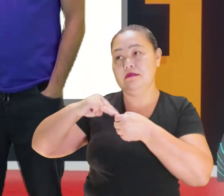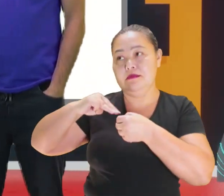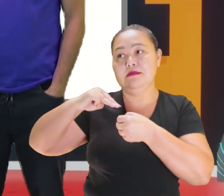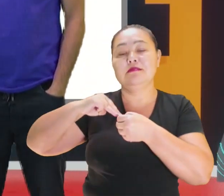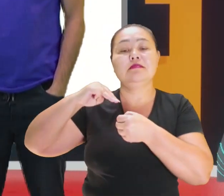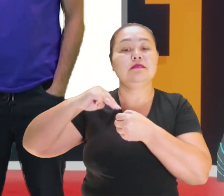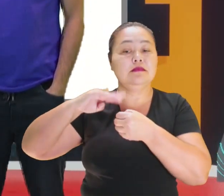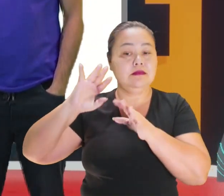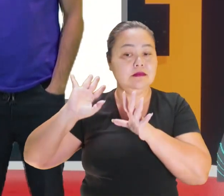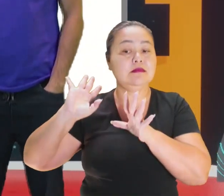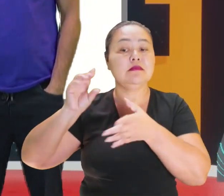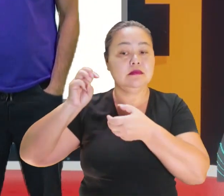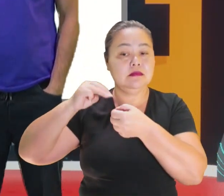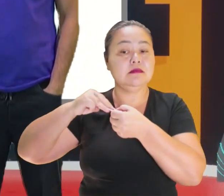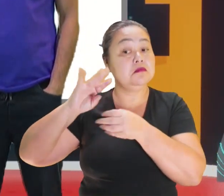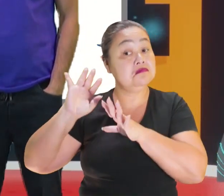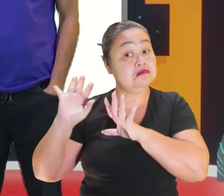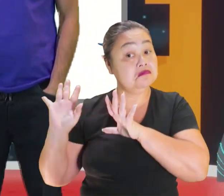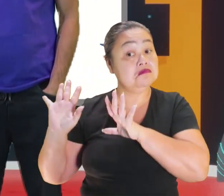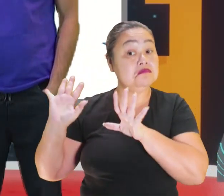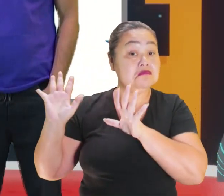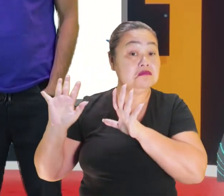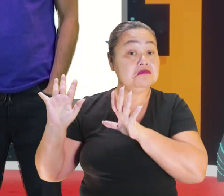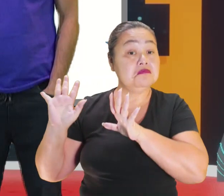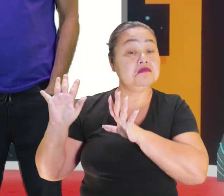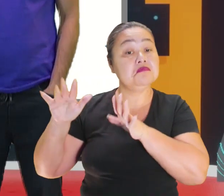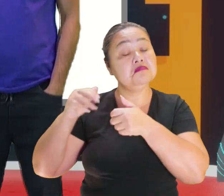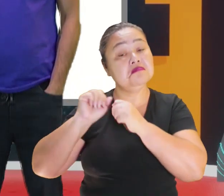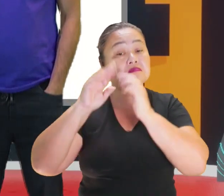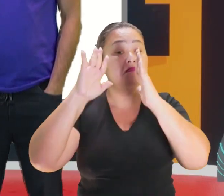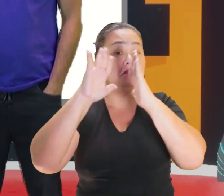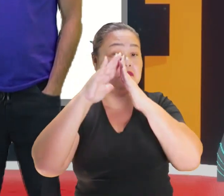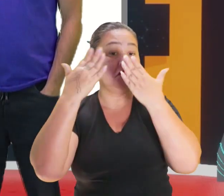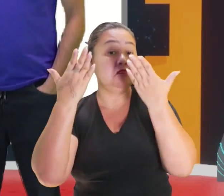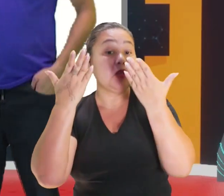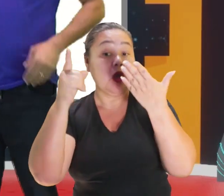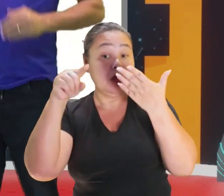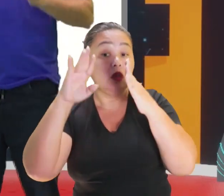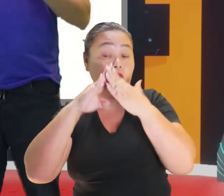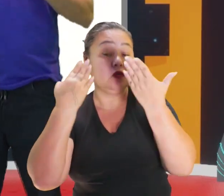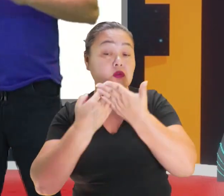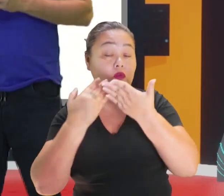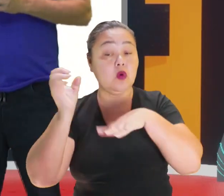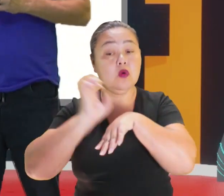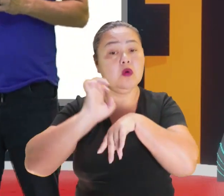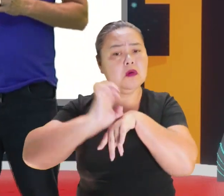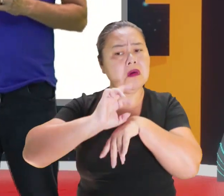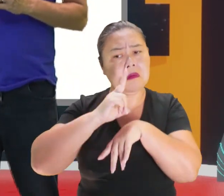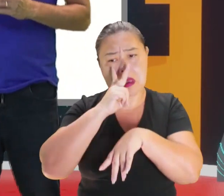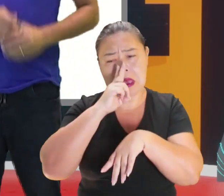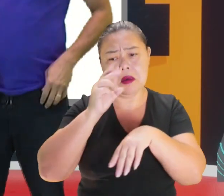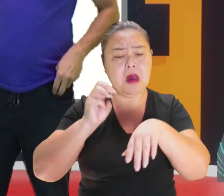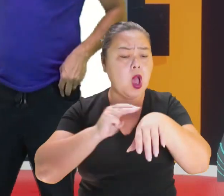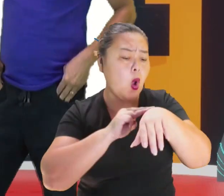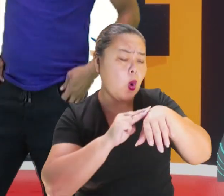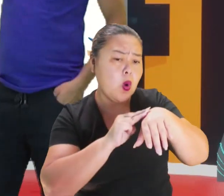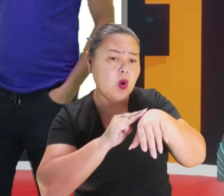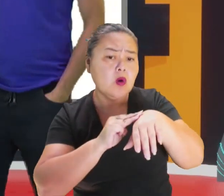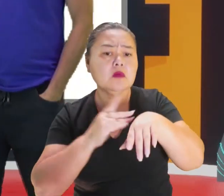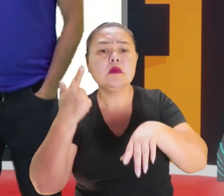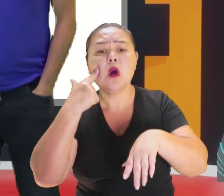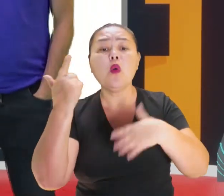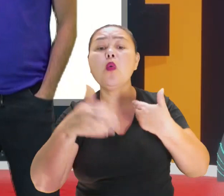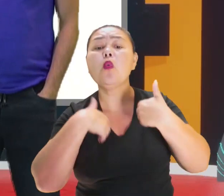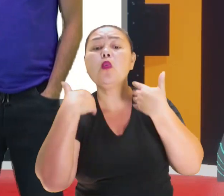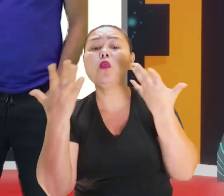sei. A cor. Geralmente as do estado são aquele marronzinho, né? É um marrom meio diferente, meio... Mas vamos lá, e